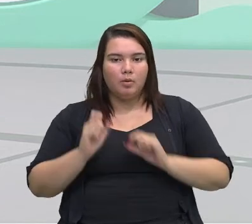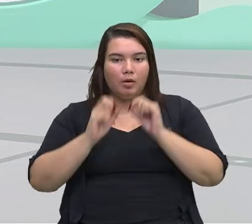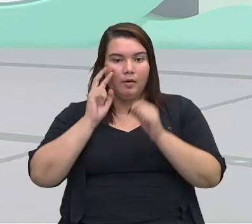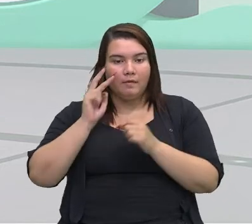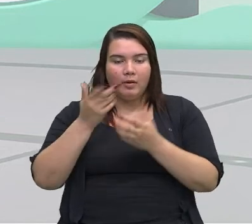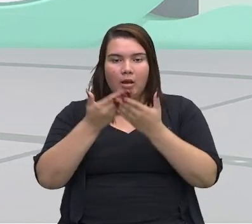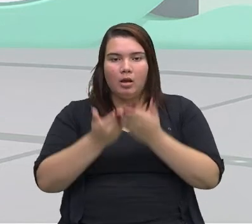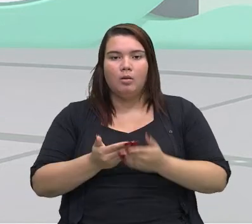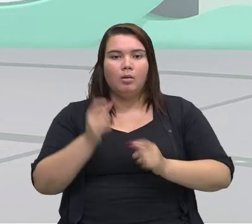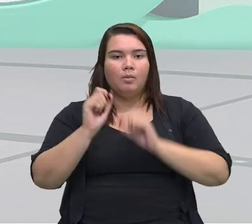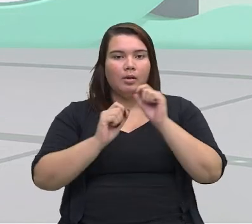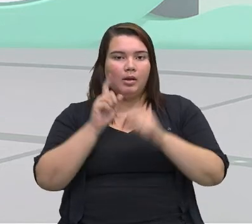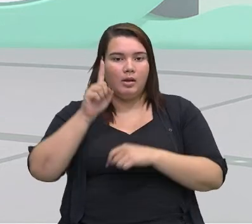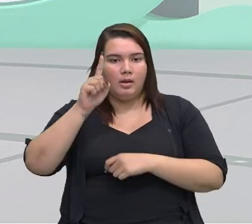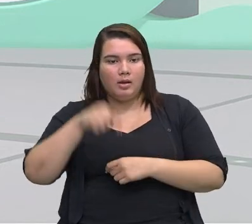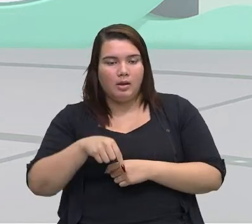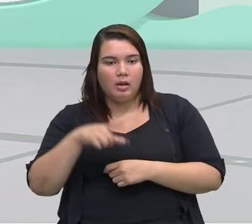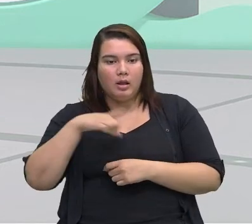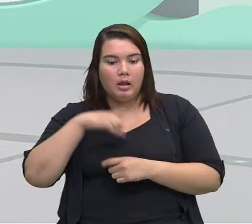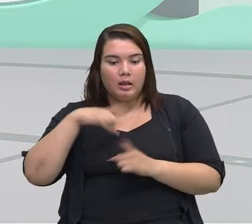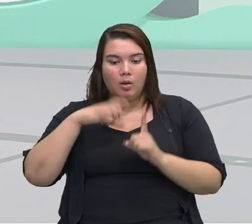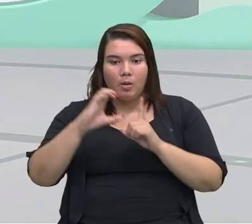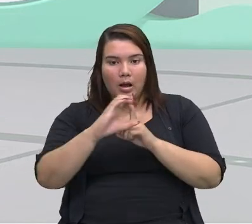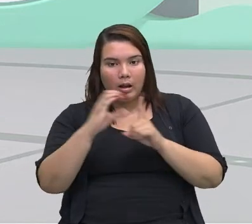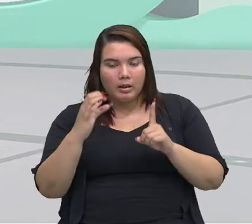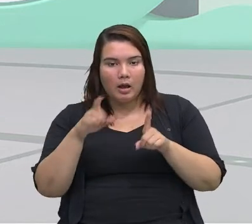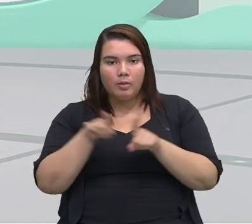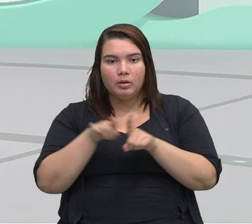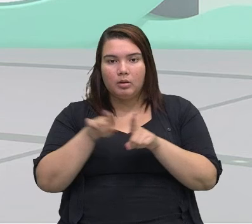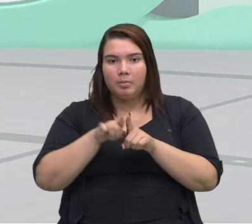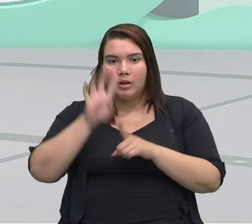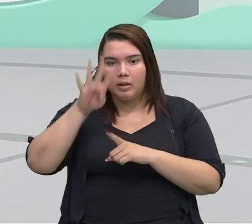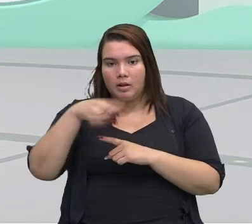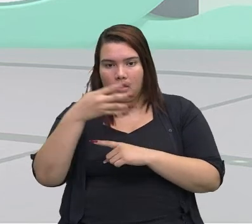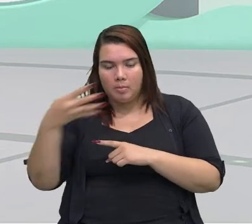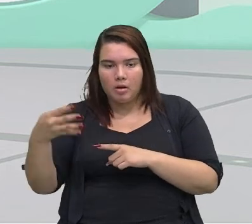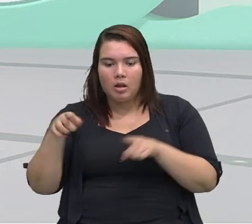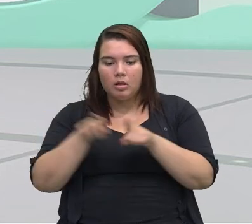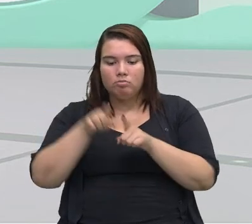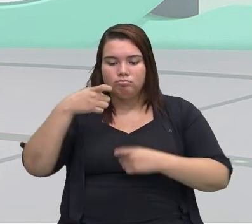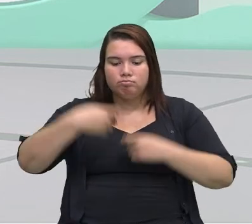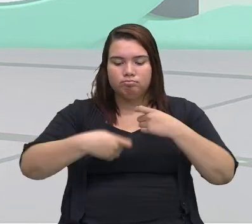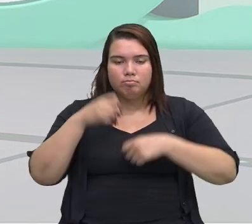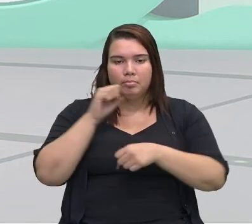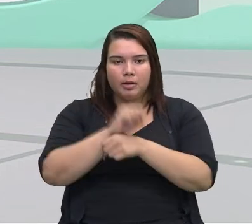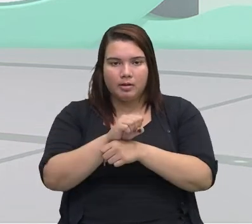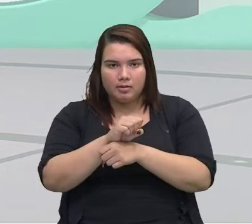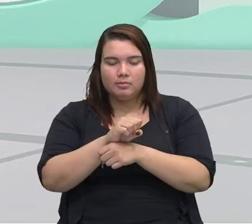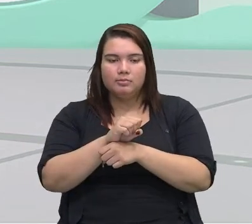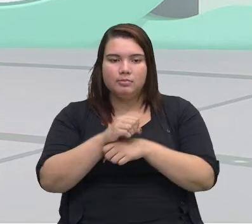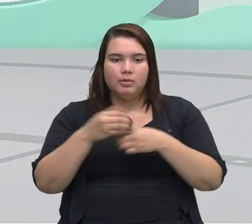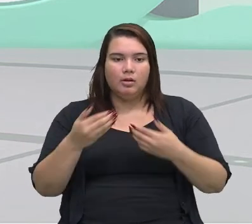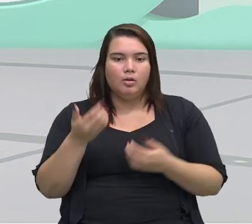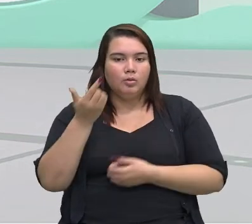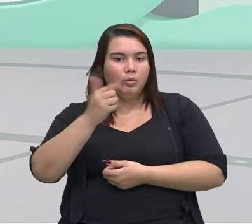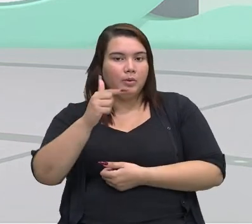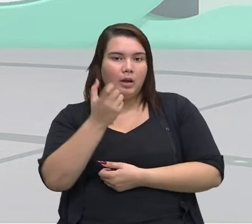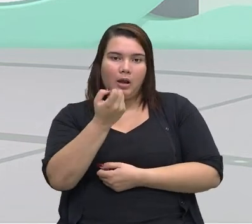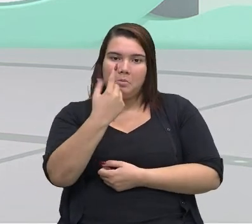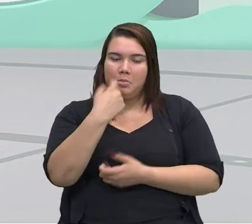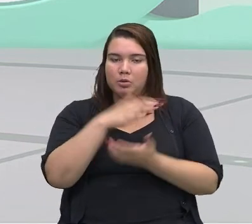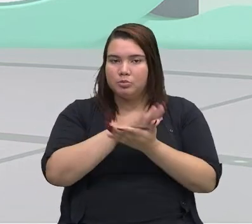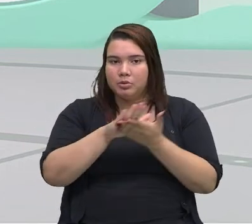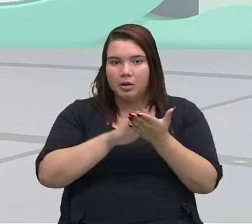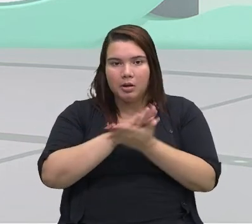aula, que são ali o calendário e a tabelinha, e o coito interrompido. Nesse caso, já não temos ali remédios,